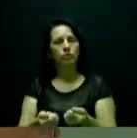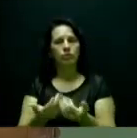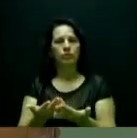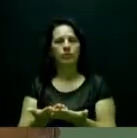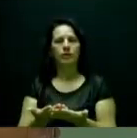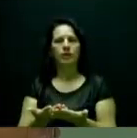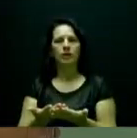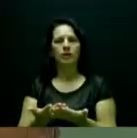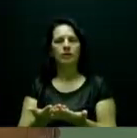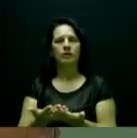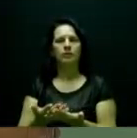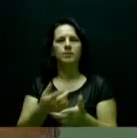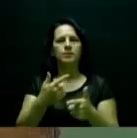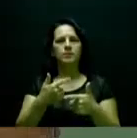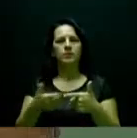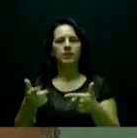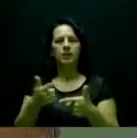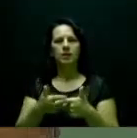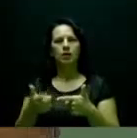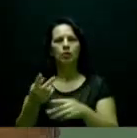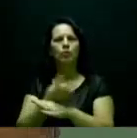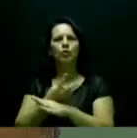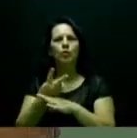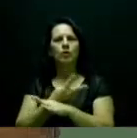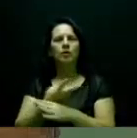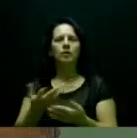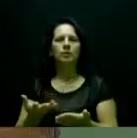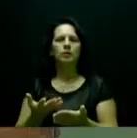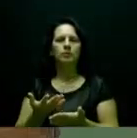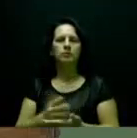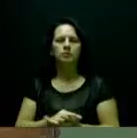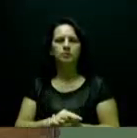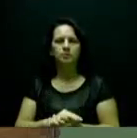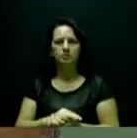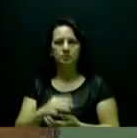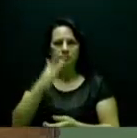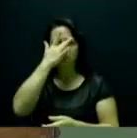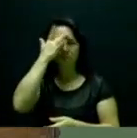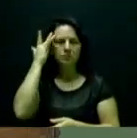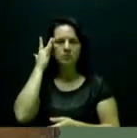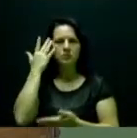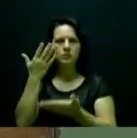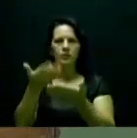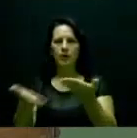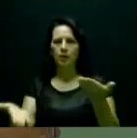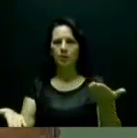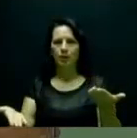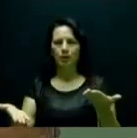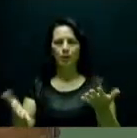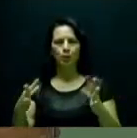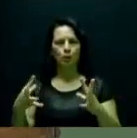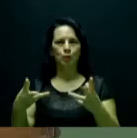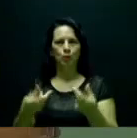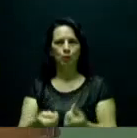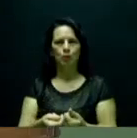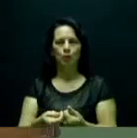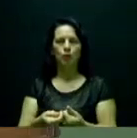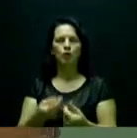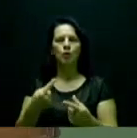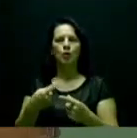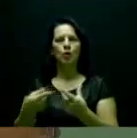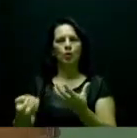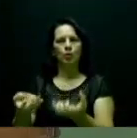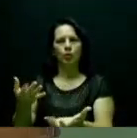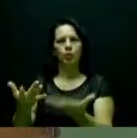sentido de solucionar, de procurar resolver um problema das pessoas que perderam tudo. Porque tragédias como